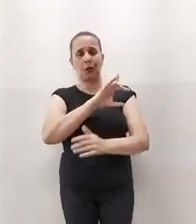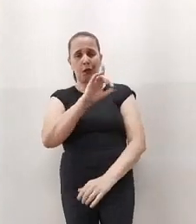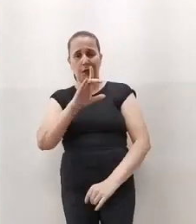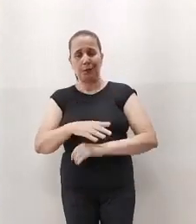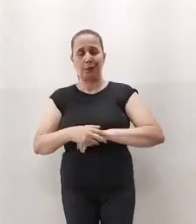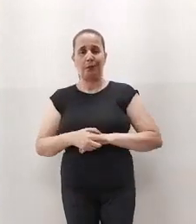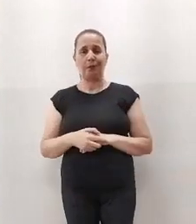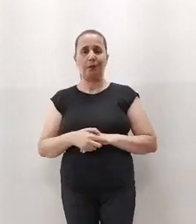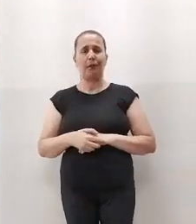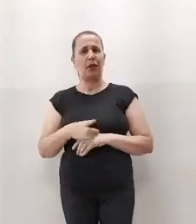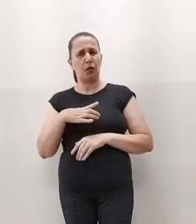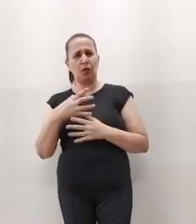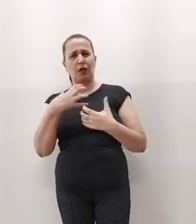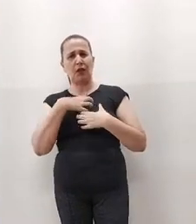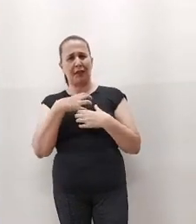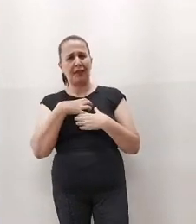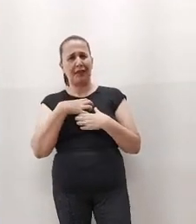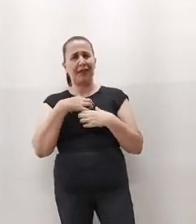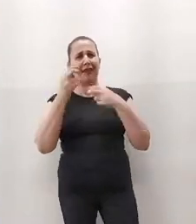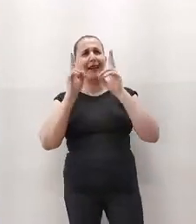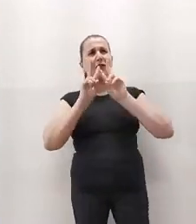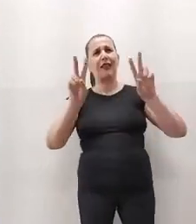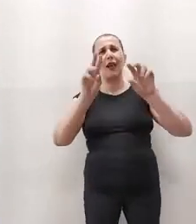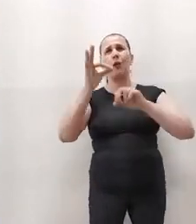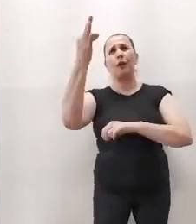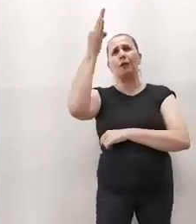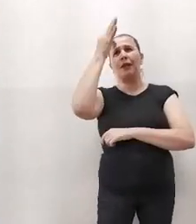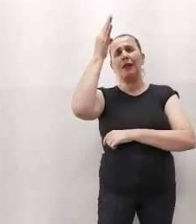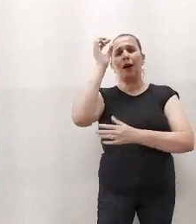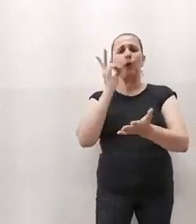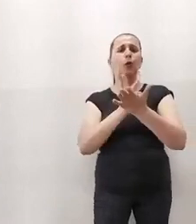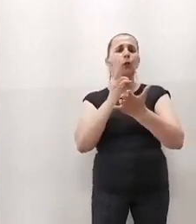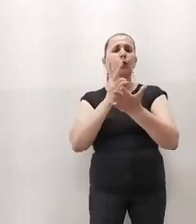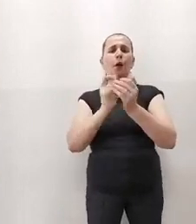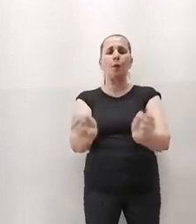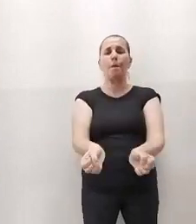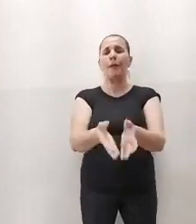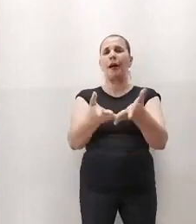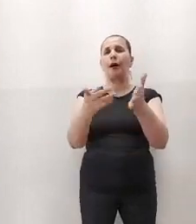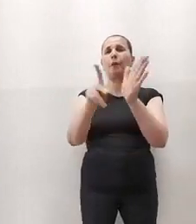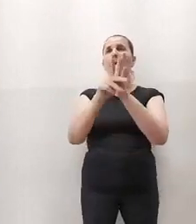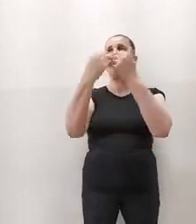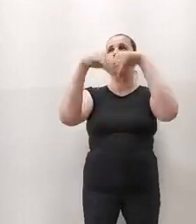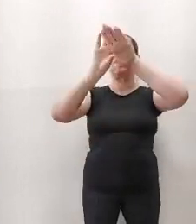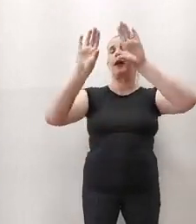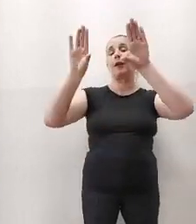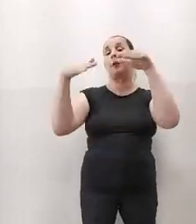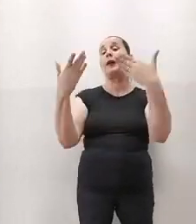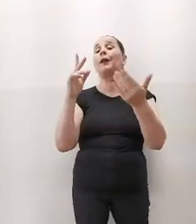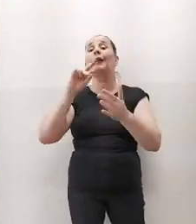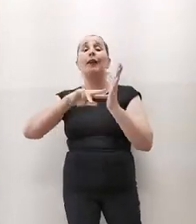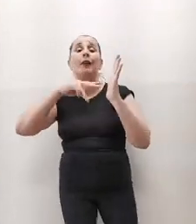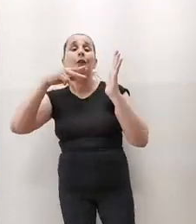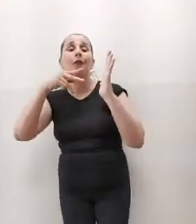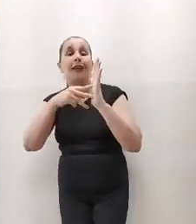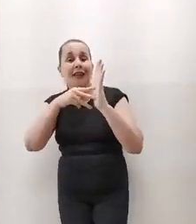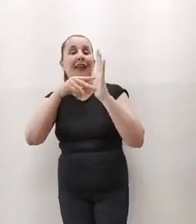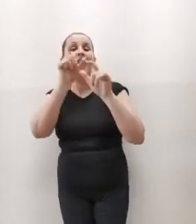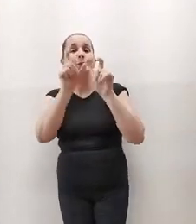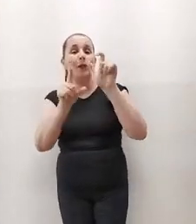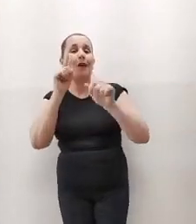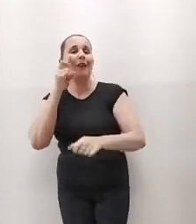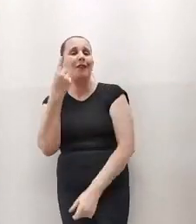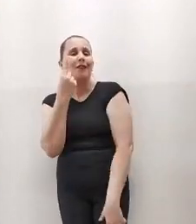de modo que a visão espiritual é sempre um milagre do céu. Isso significa que aquele que